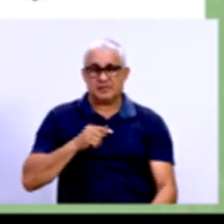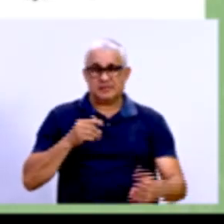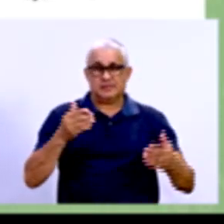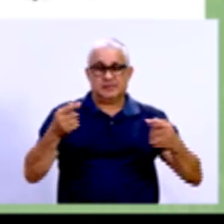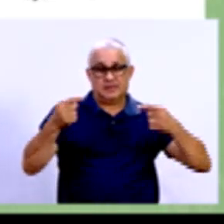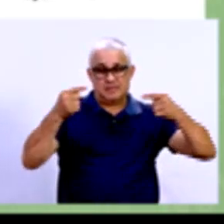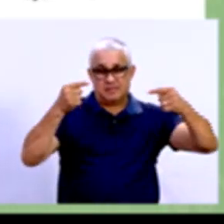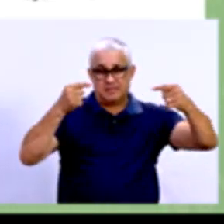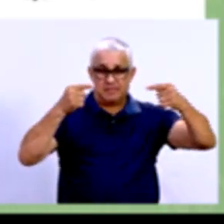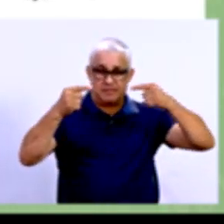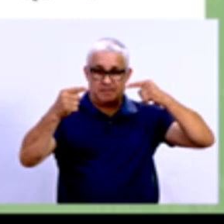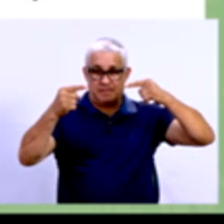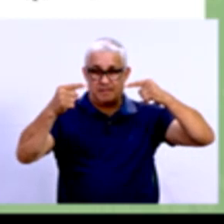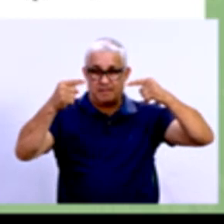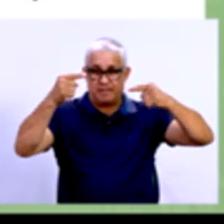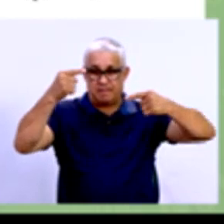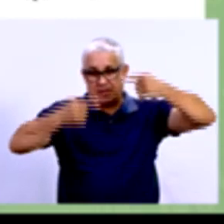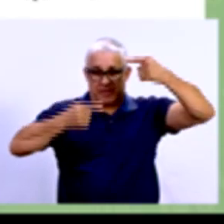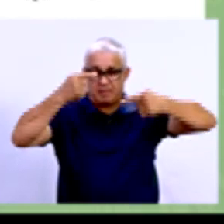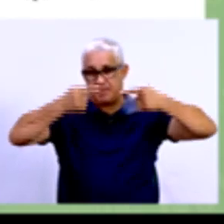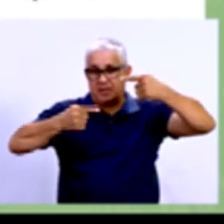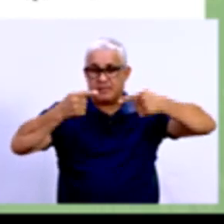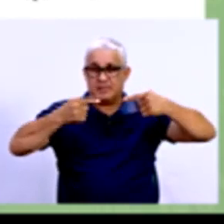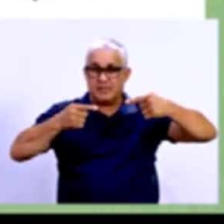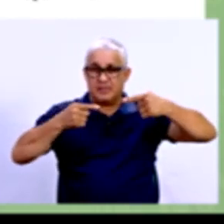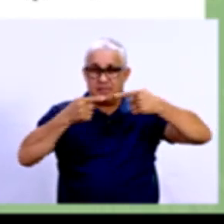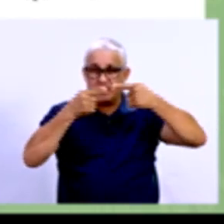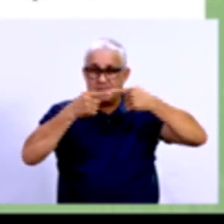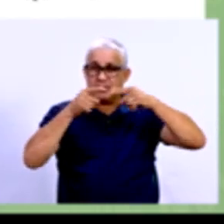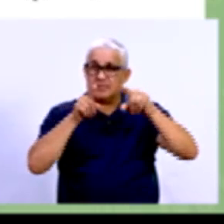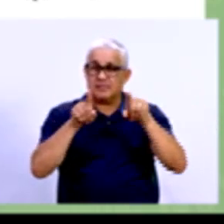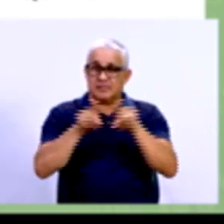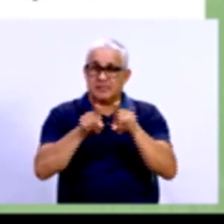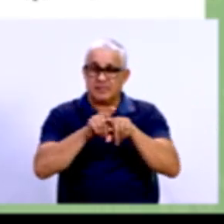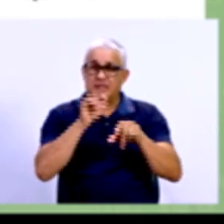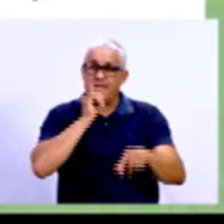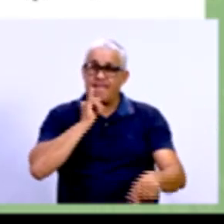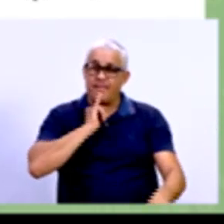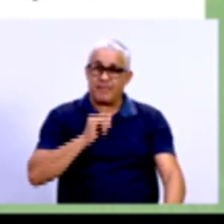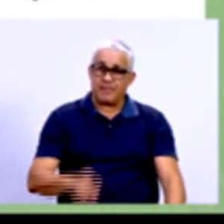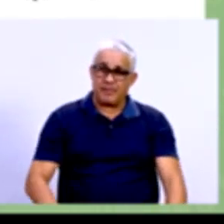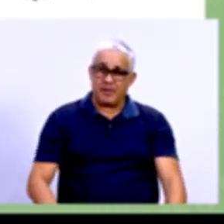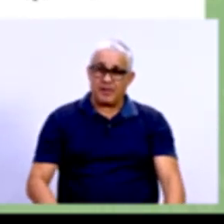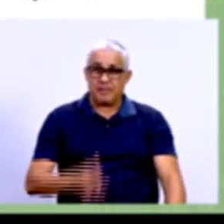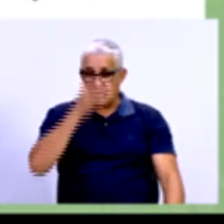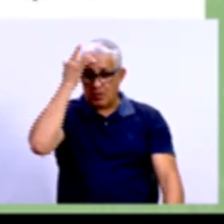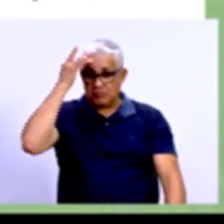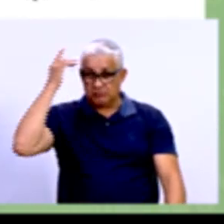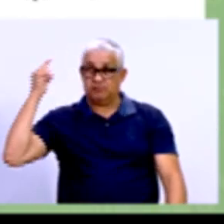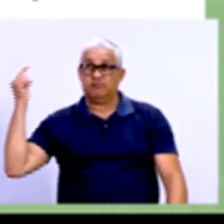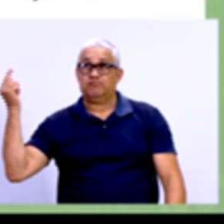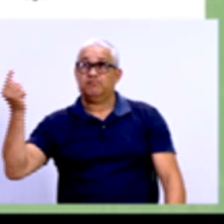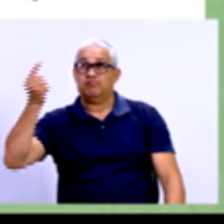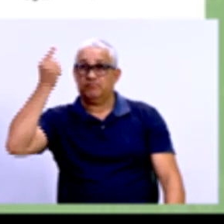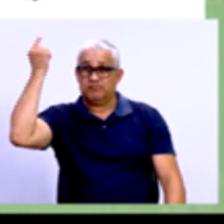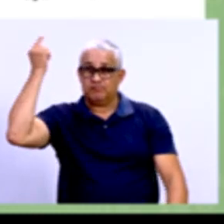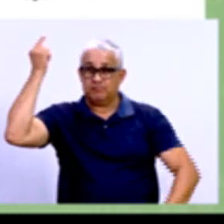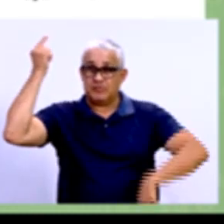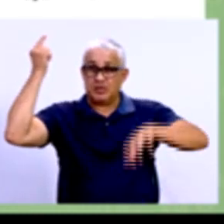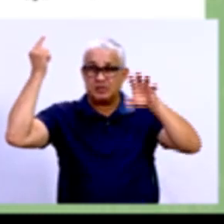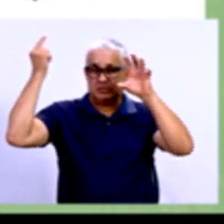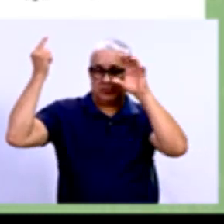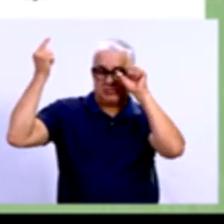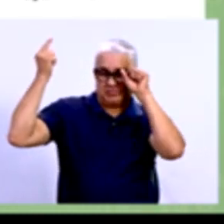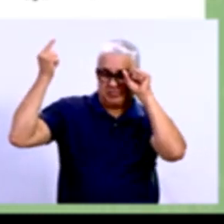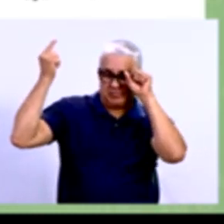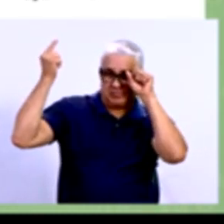correlação aí, né? E daí a gente deu aquele outro exemplo. Quanto a maior a estatura de uma pessoa, mais ela dorme. A gente deu, acho que, esse